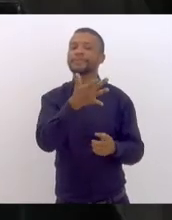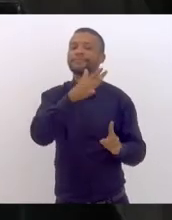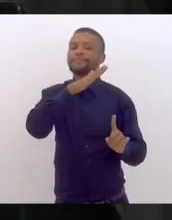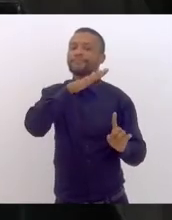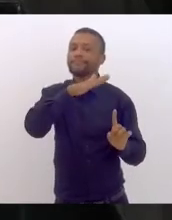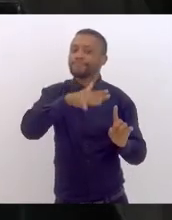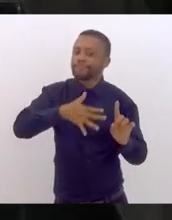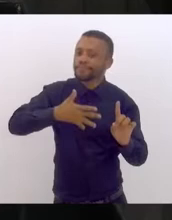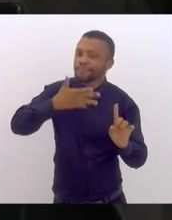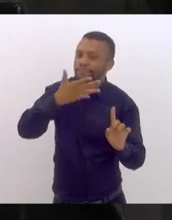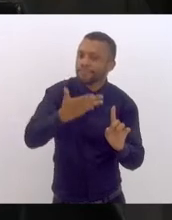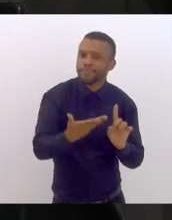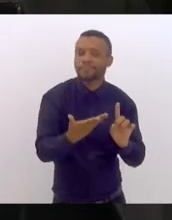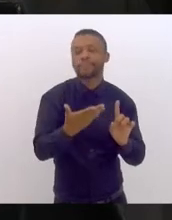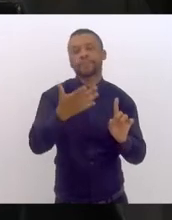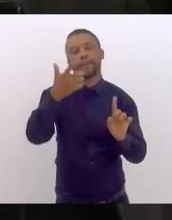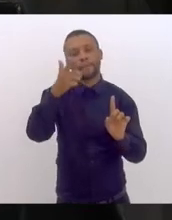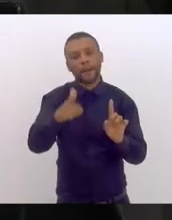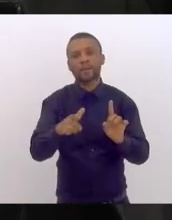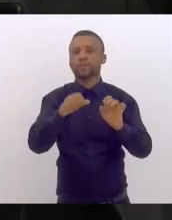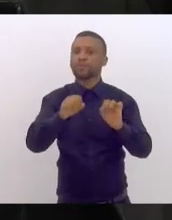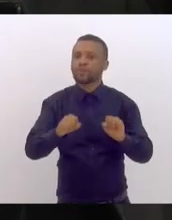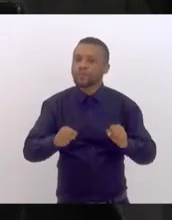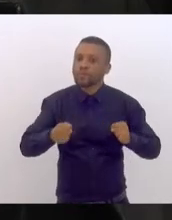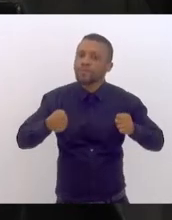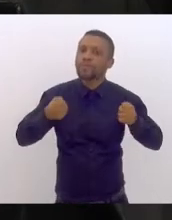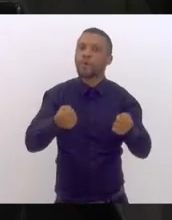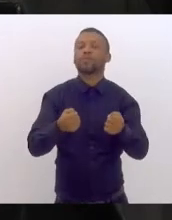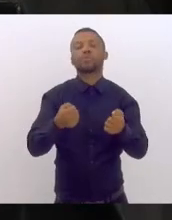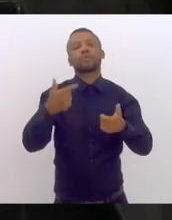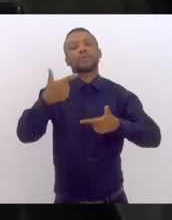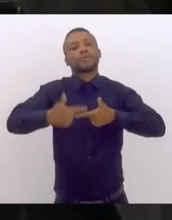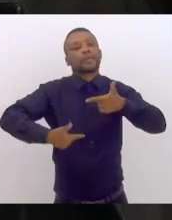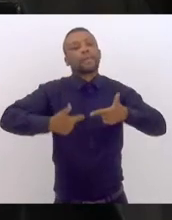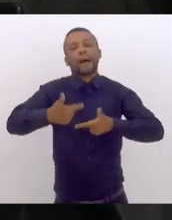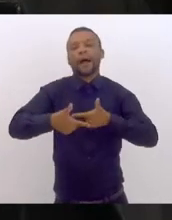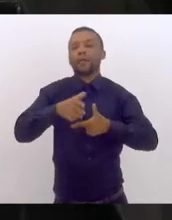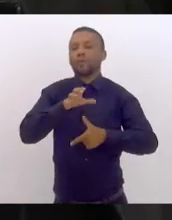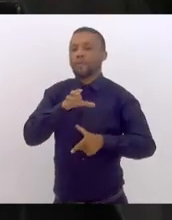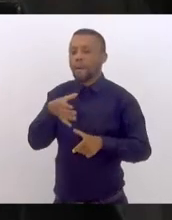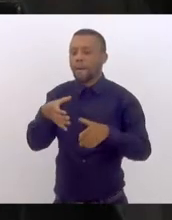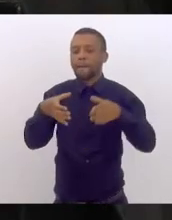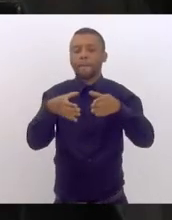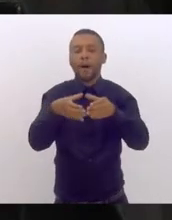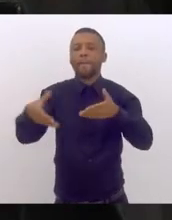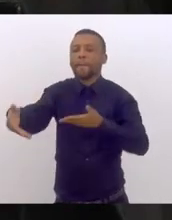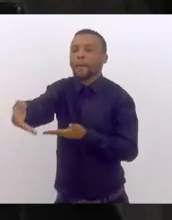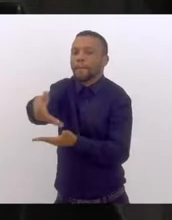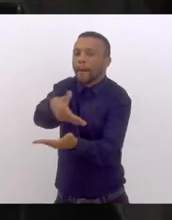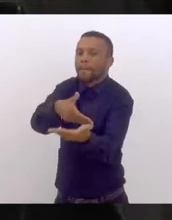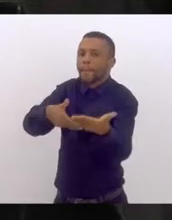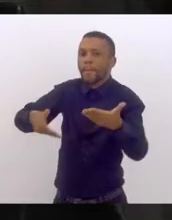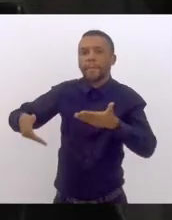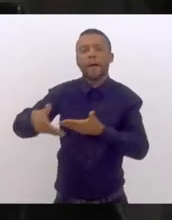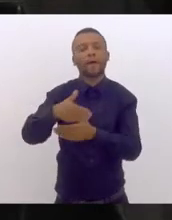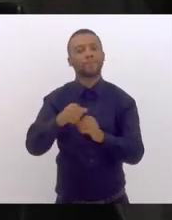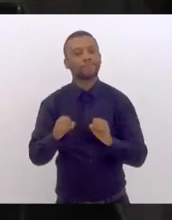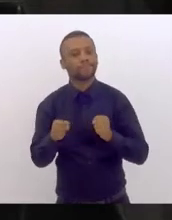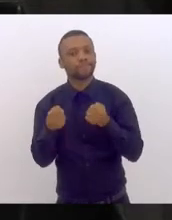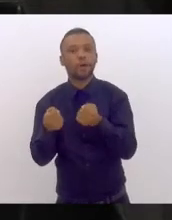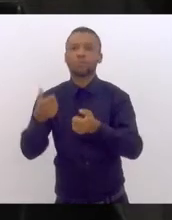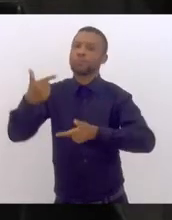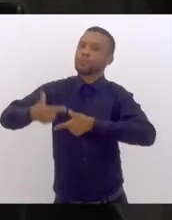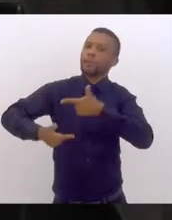tributo a mais um esforço de trabalho esforço coletivo de trabalho e aqui da Assembleia